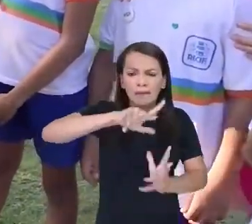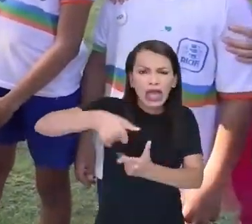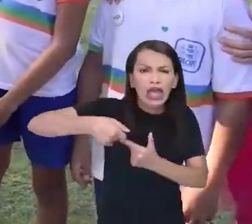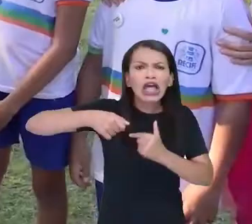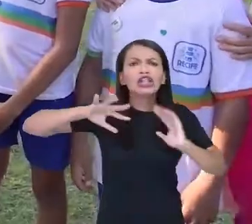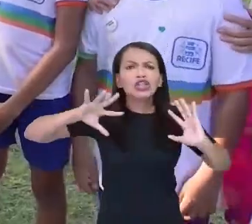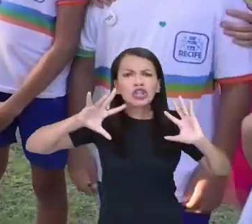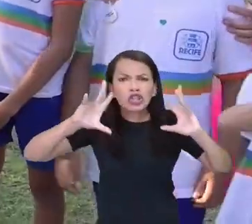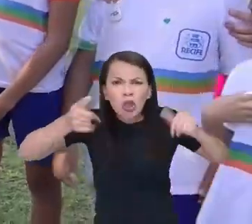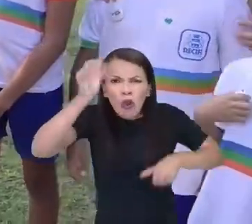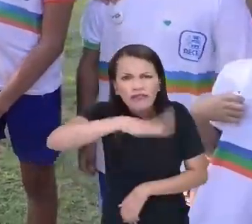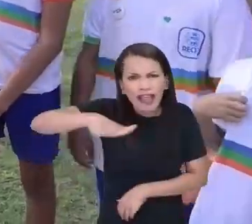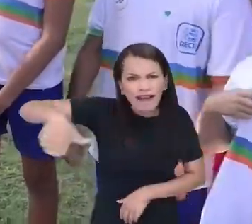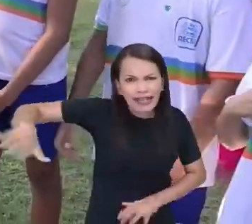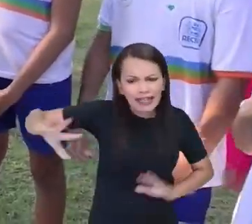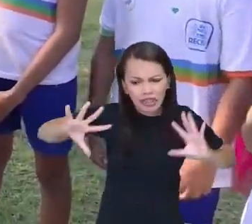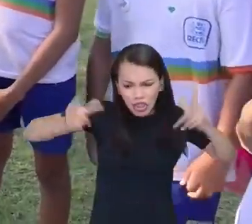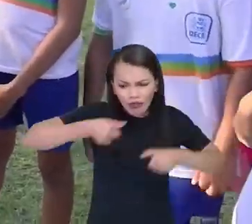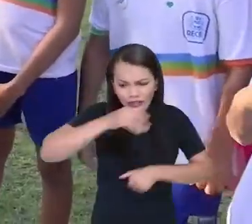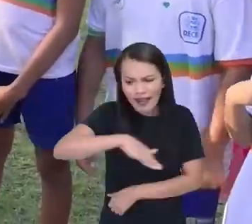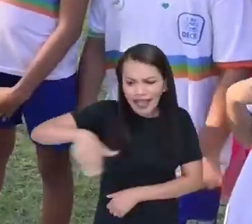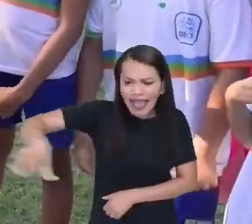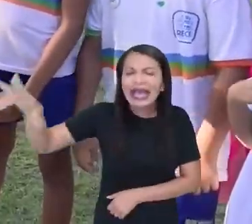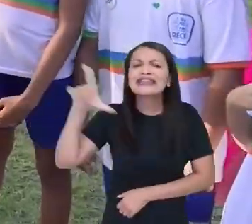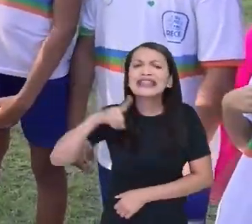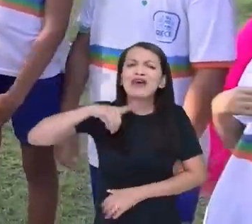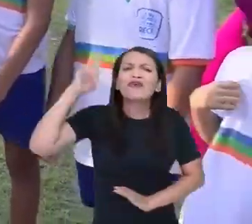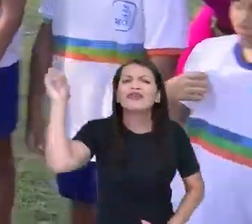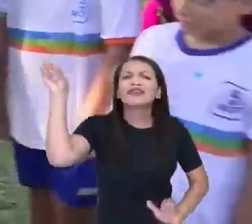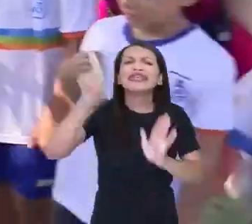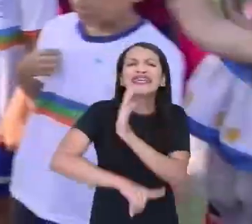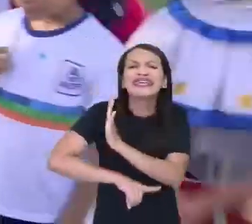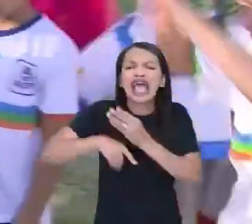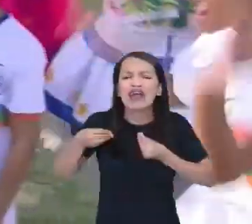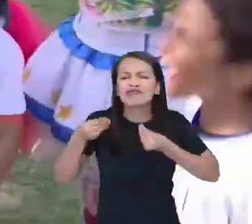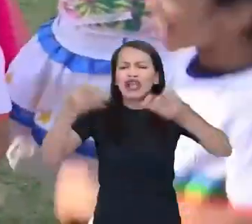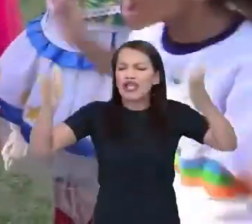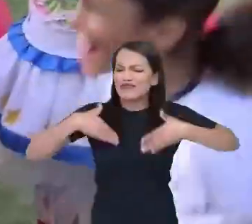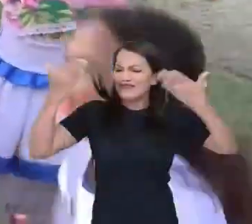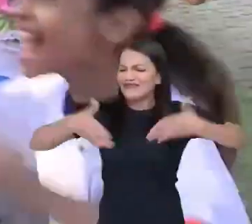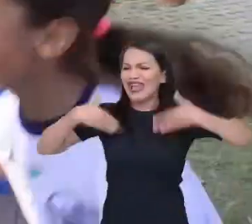toda criança tenha direito de ser feliz!